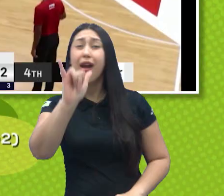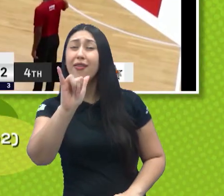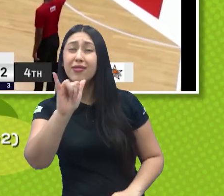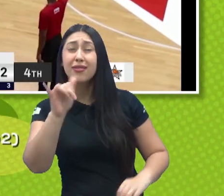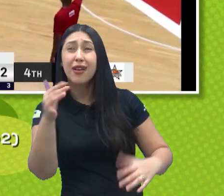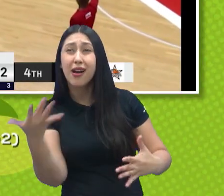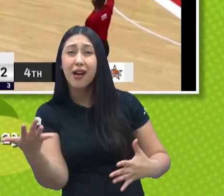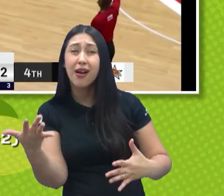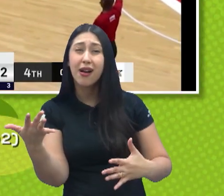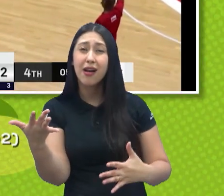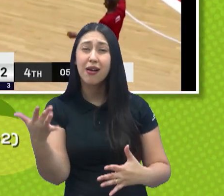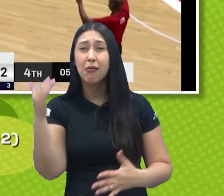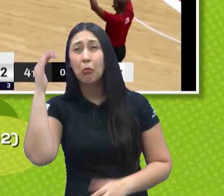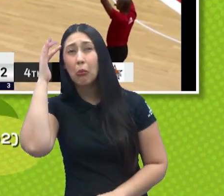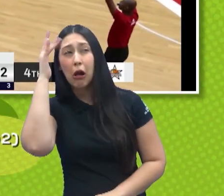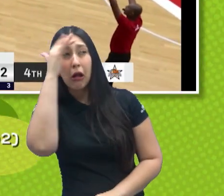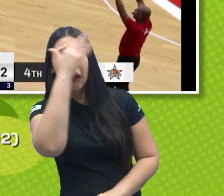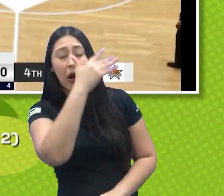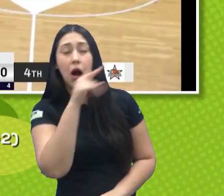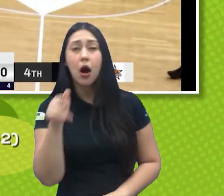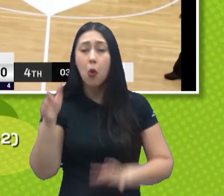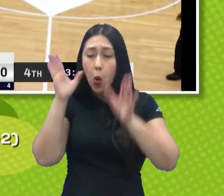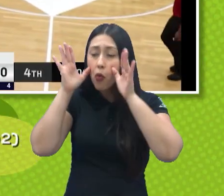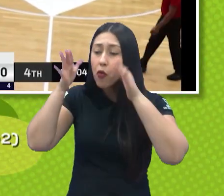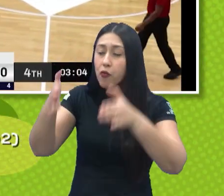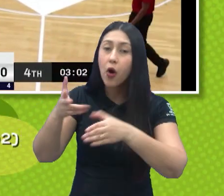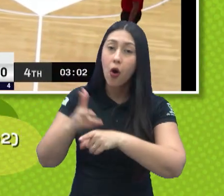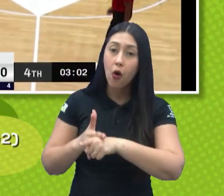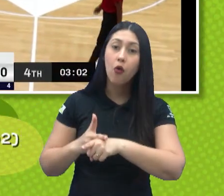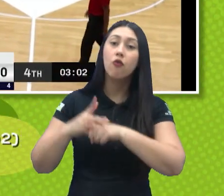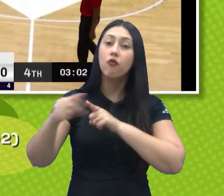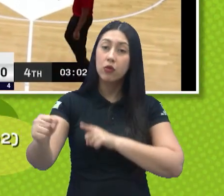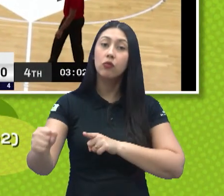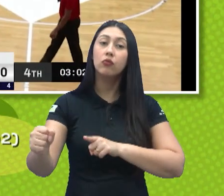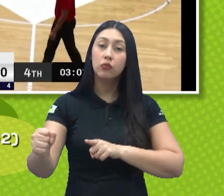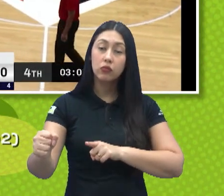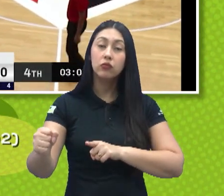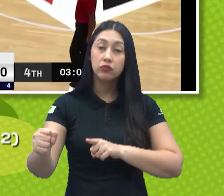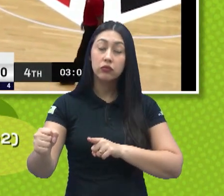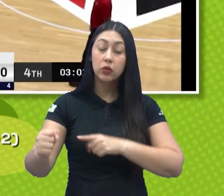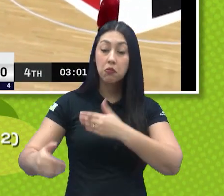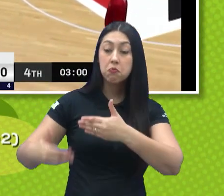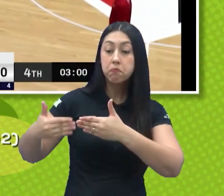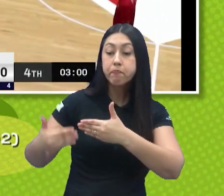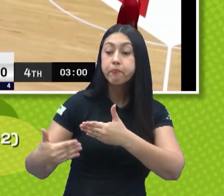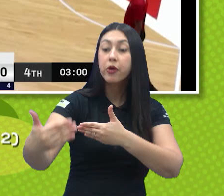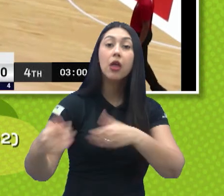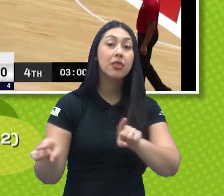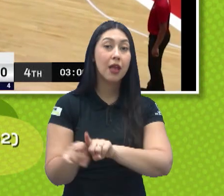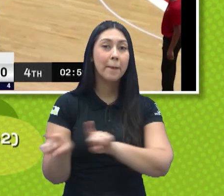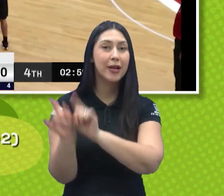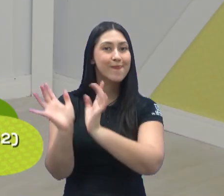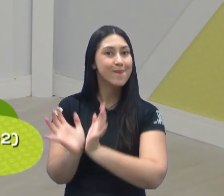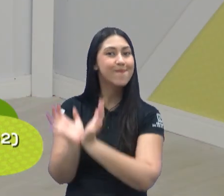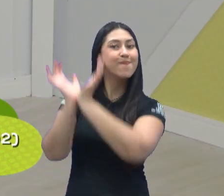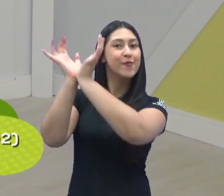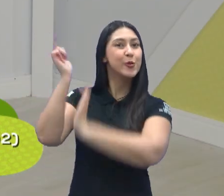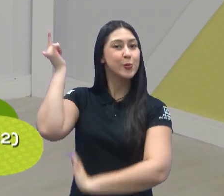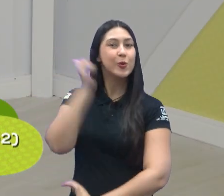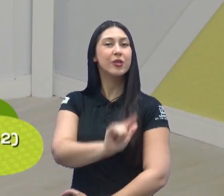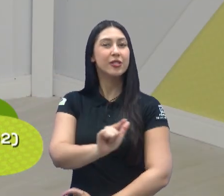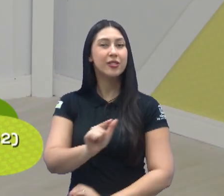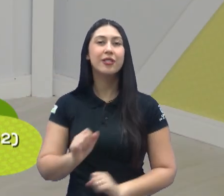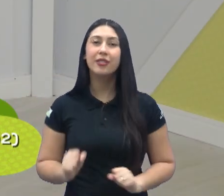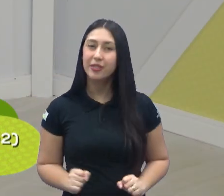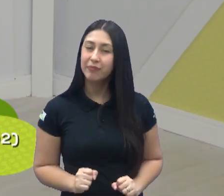um pouco de dispersão para poder vencer aí não somente esses próximos confrontos, mas trazer o título também, o bicampeonato. Pivôzão